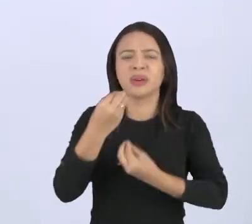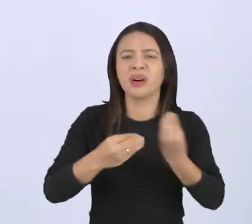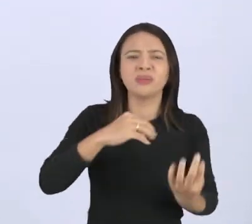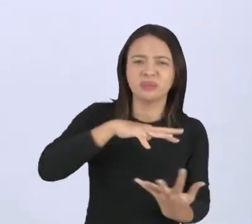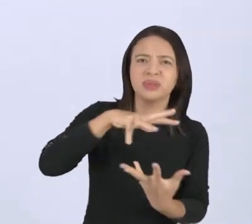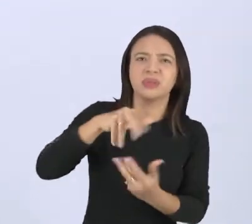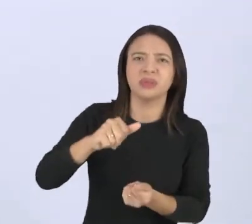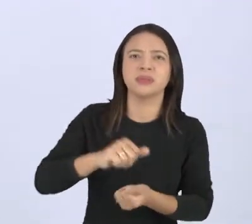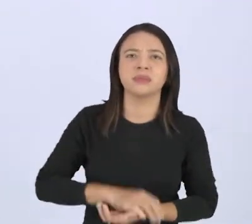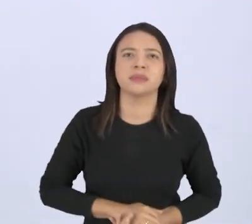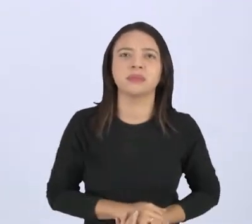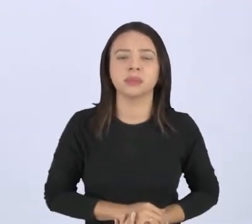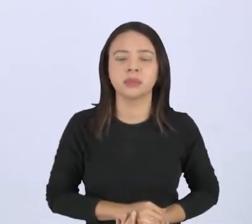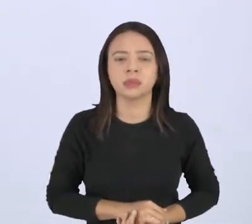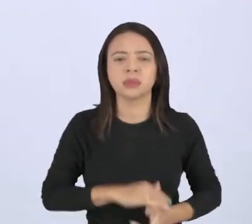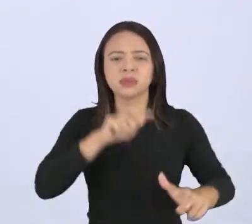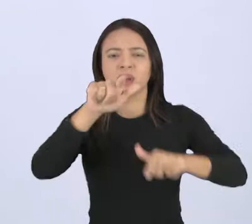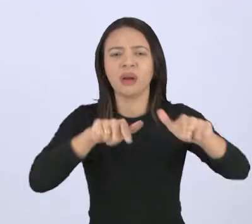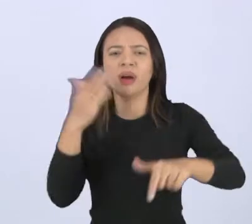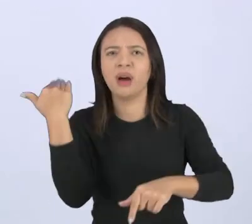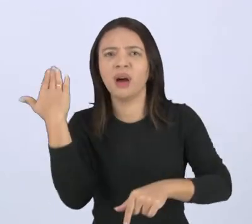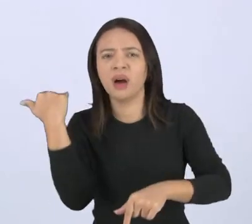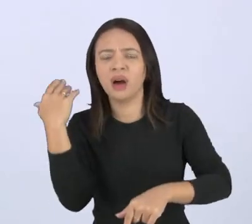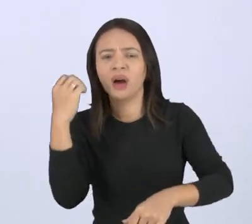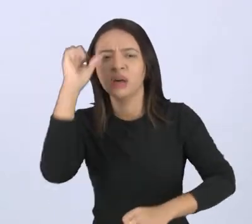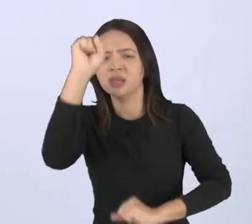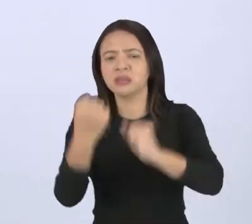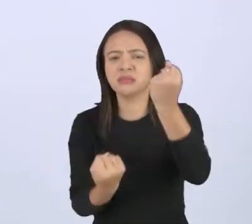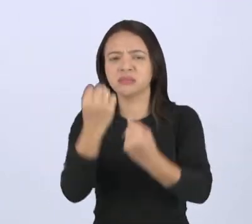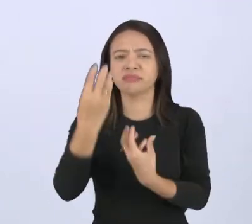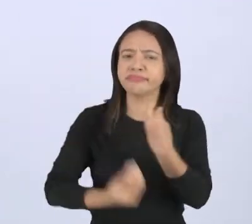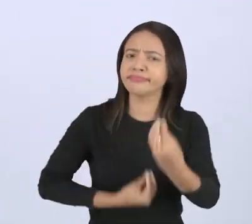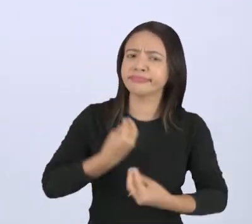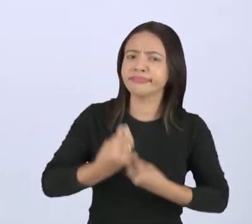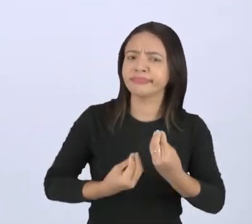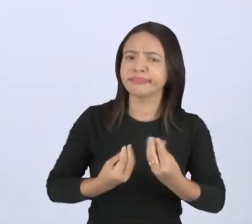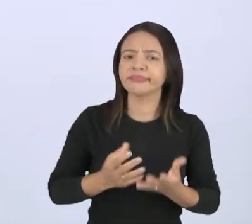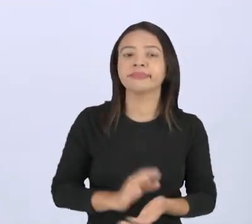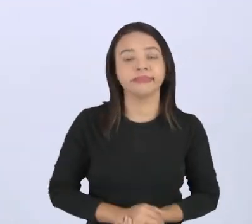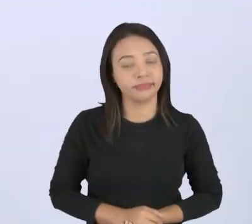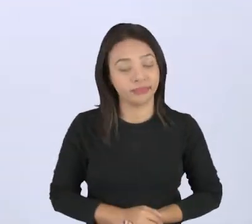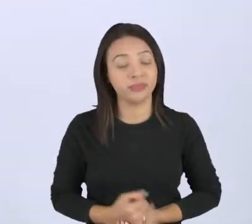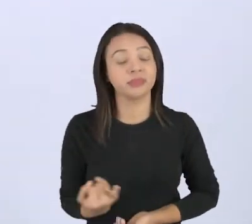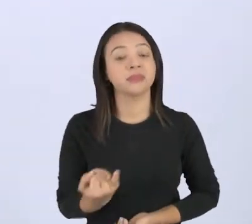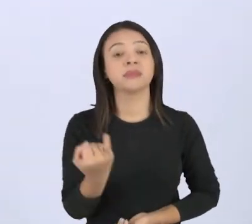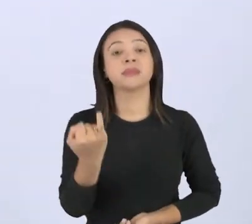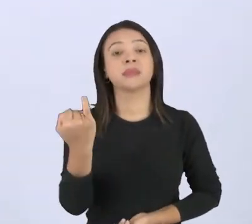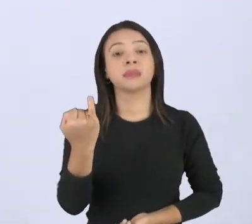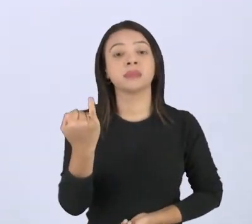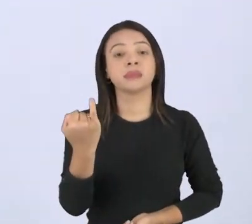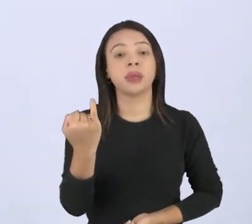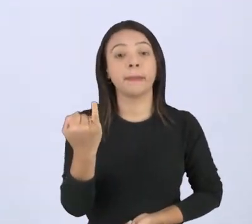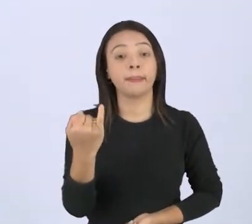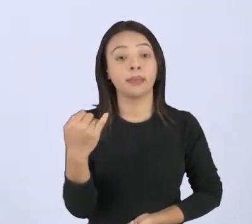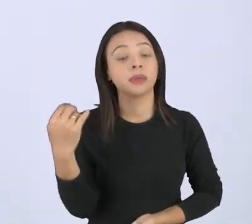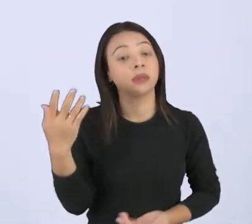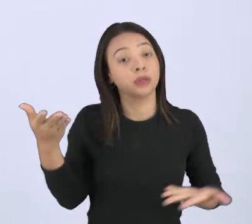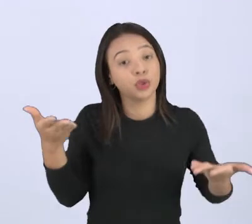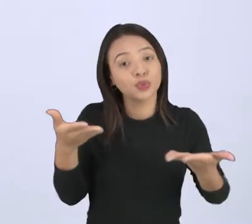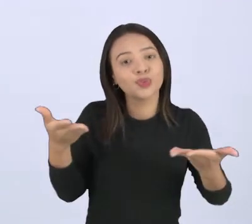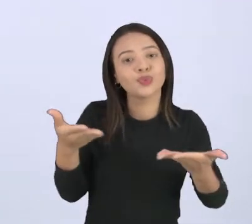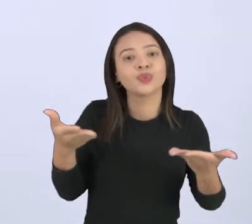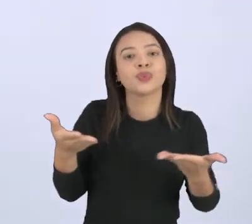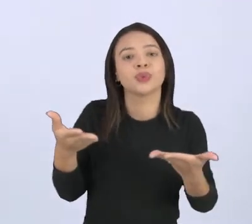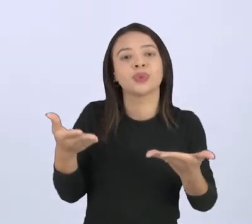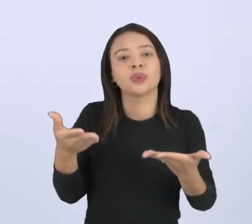mundo? Como era o trabalho antes das indústrias? São questionamentos interessantes para você nos tempos atuais que